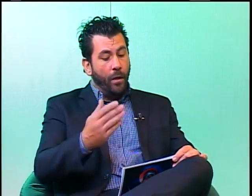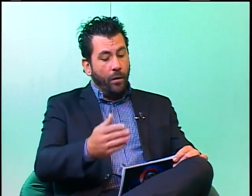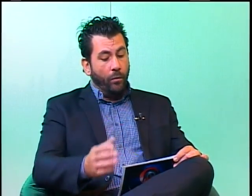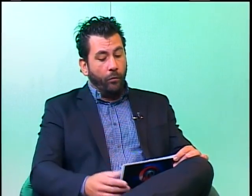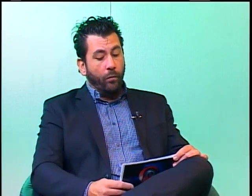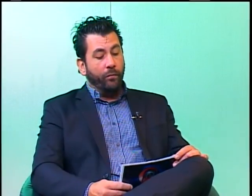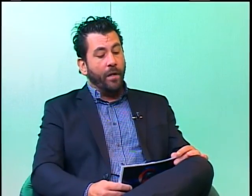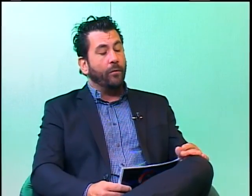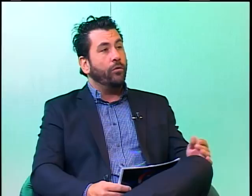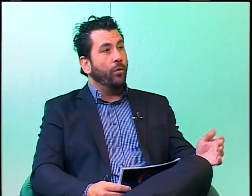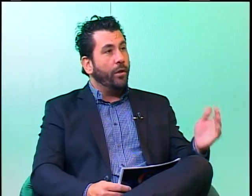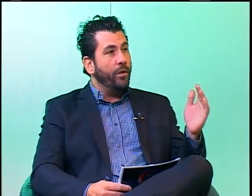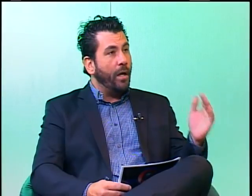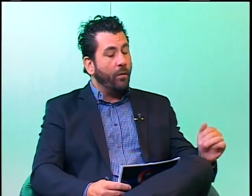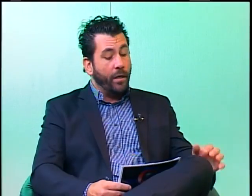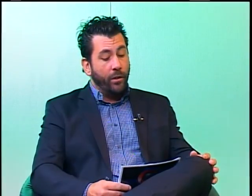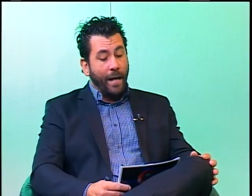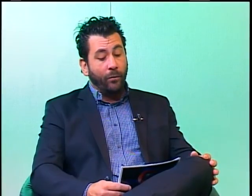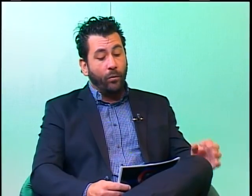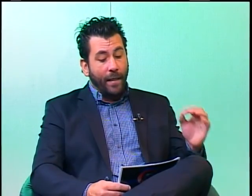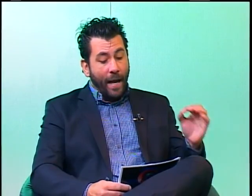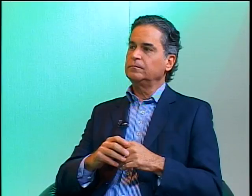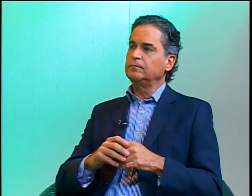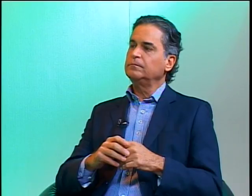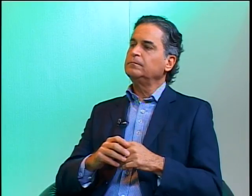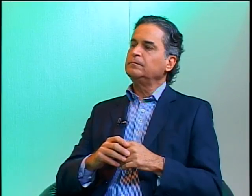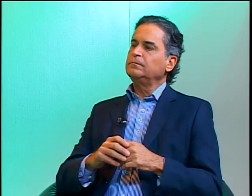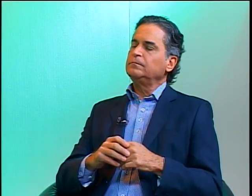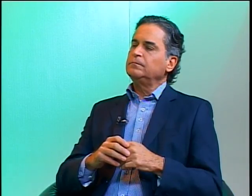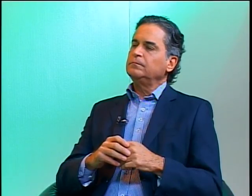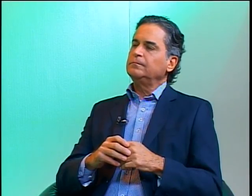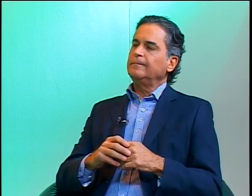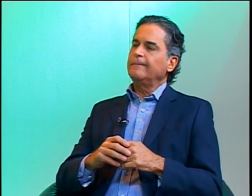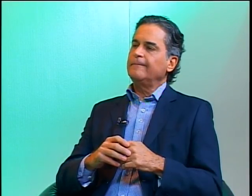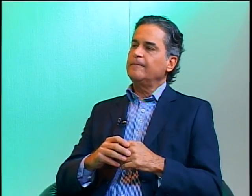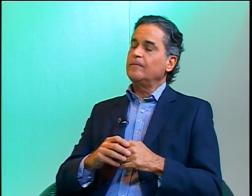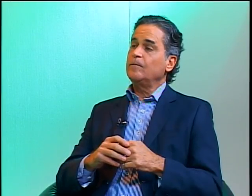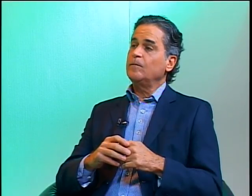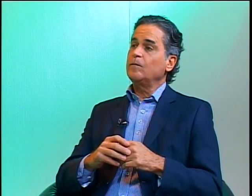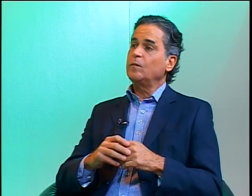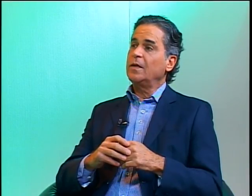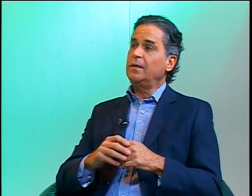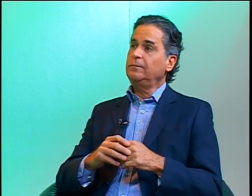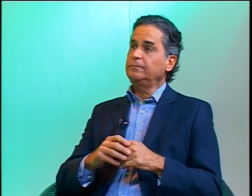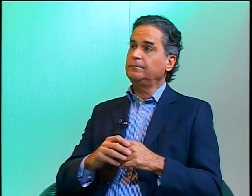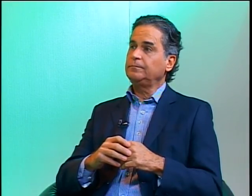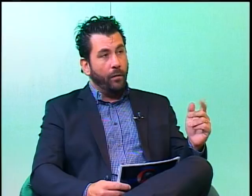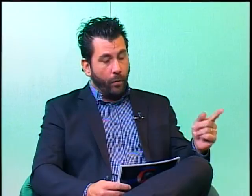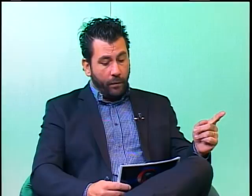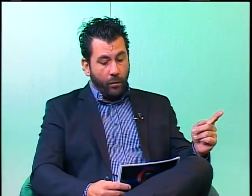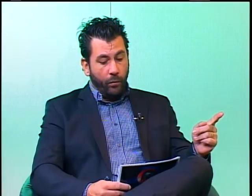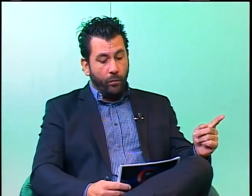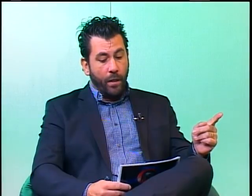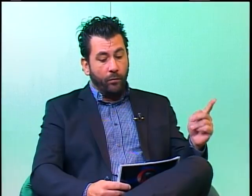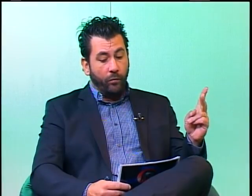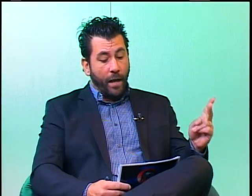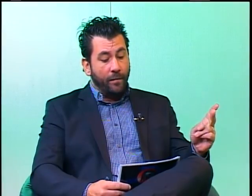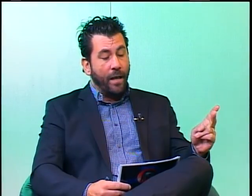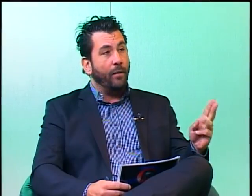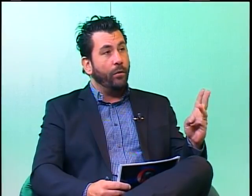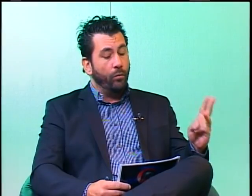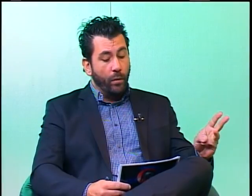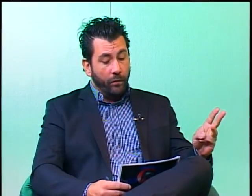Preto. E o nosso convidado de hoje é o candidato Carlos de Arnaldo, do PDT. Carlos de Arnaldo tem 58